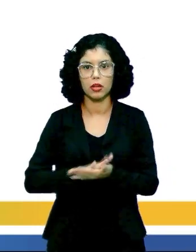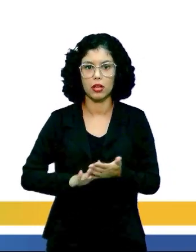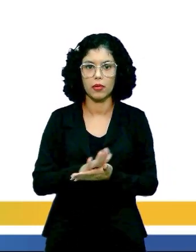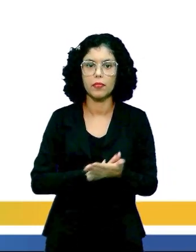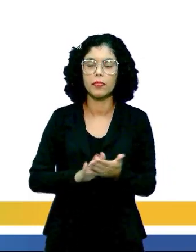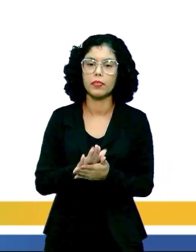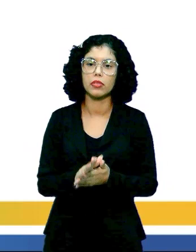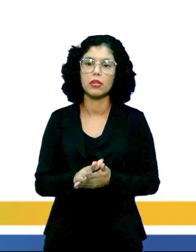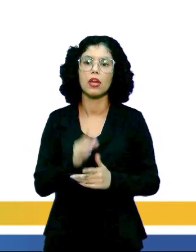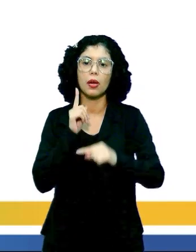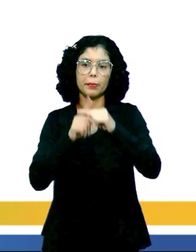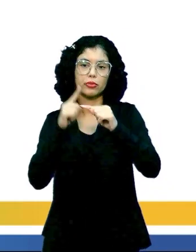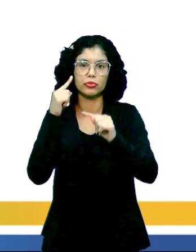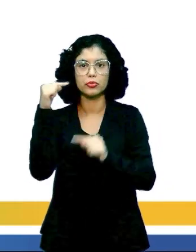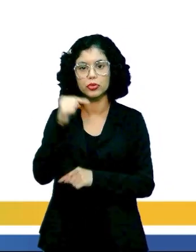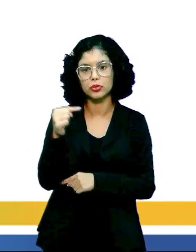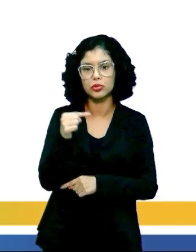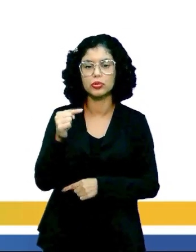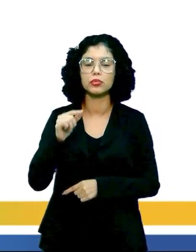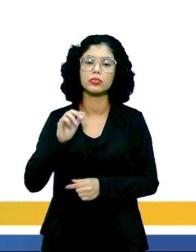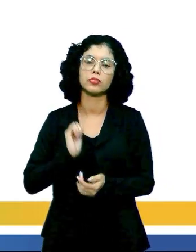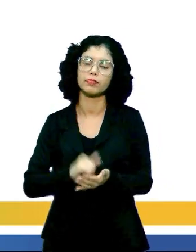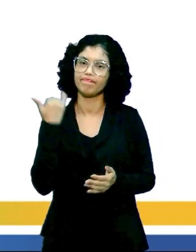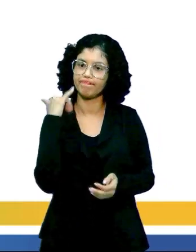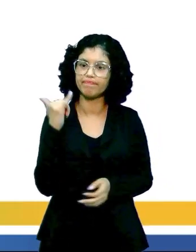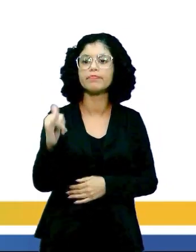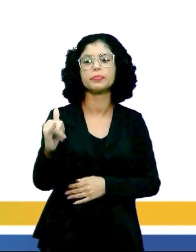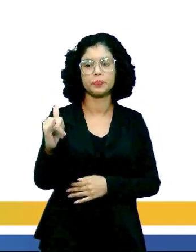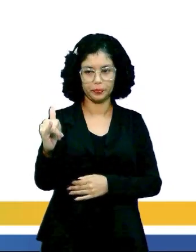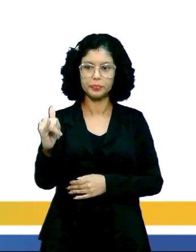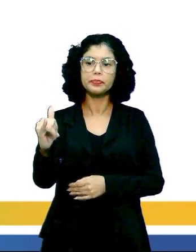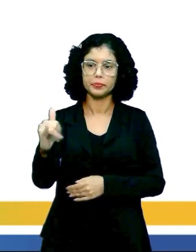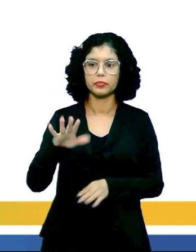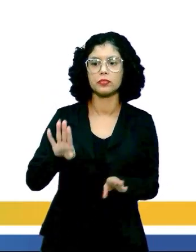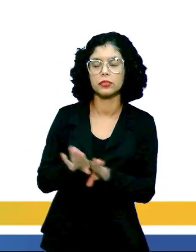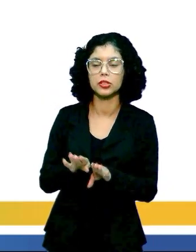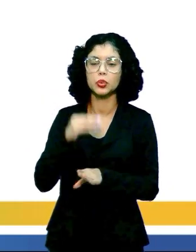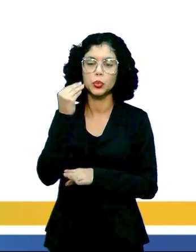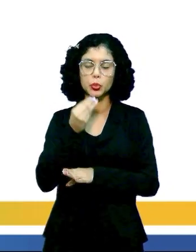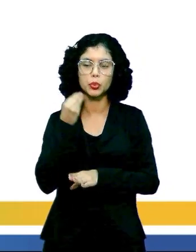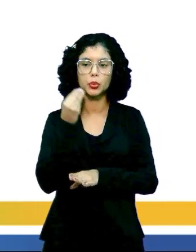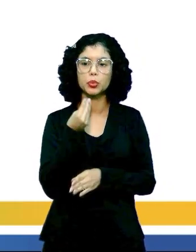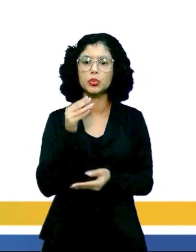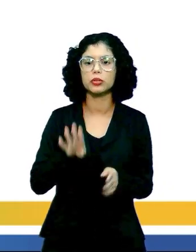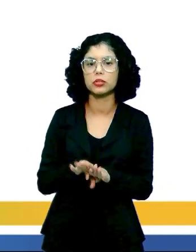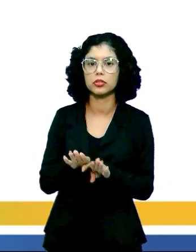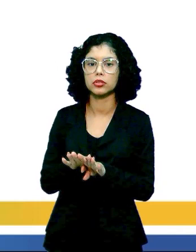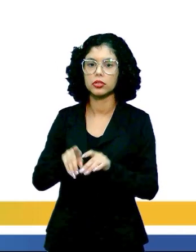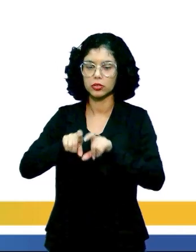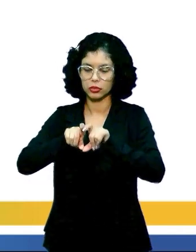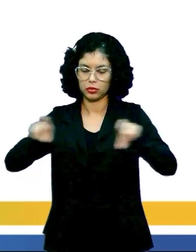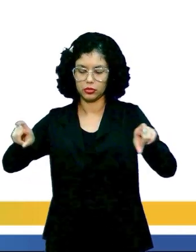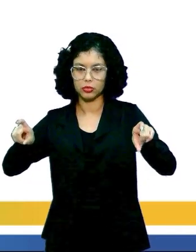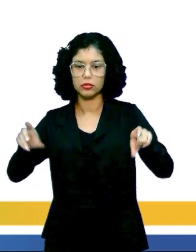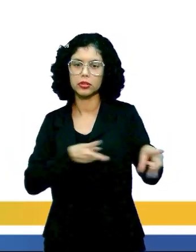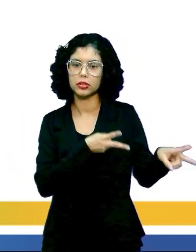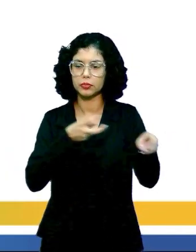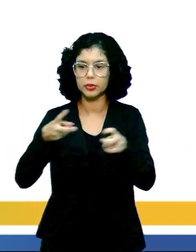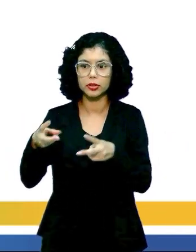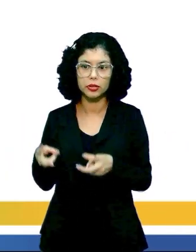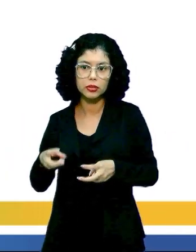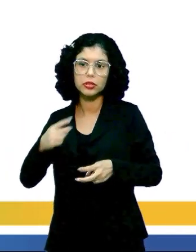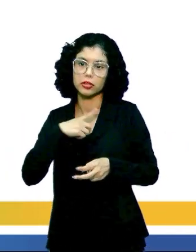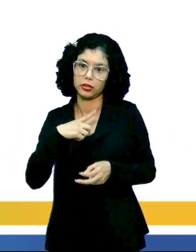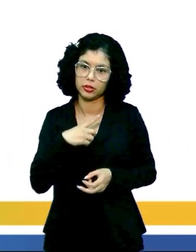tenho cargas. Existem cargas elétricas, Thomson ele fez um experimento com um tubo de Crookes e ele percebeu